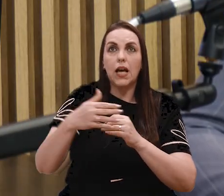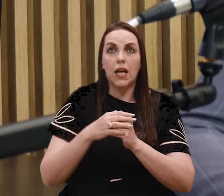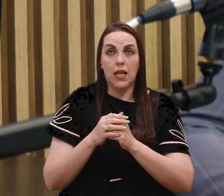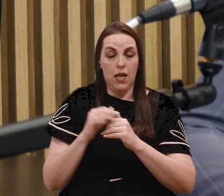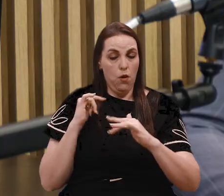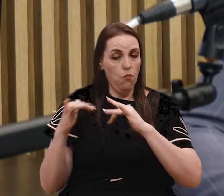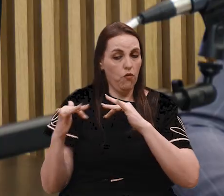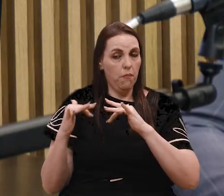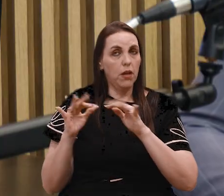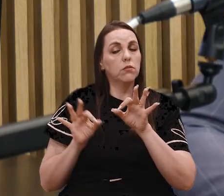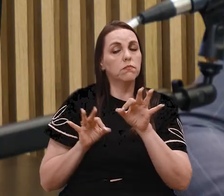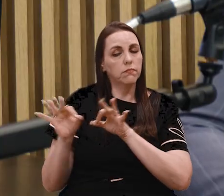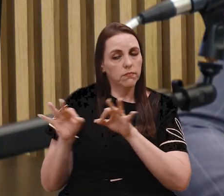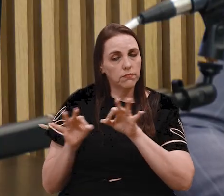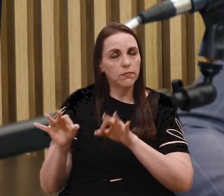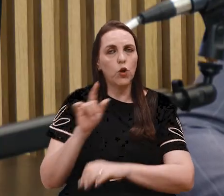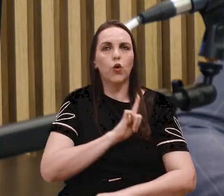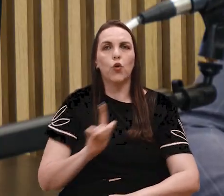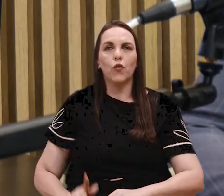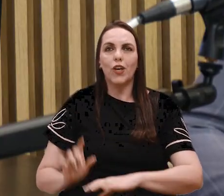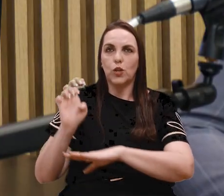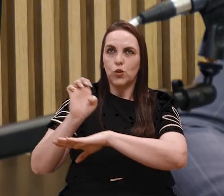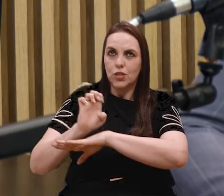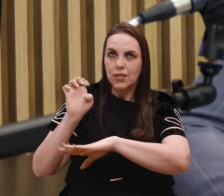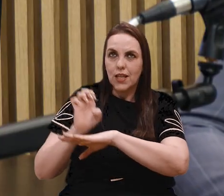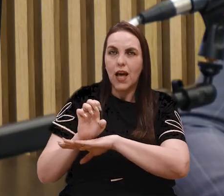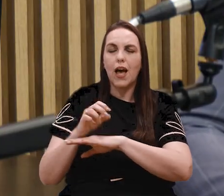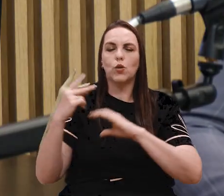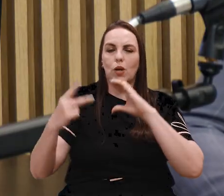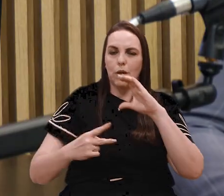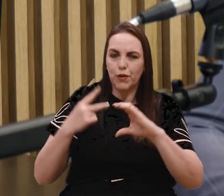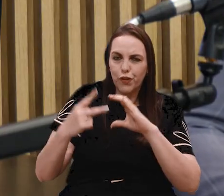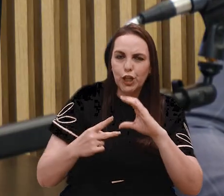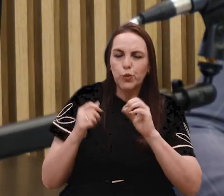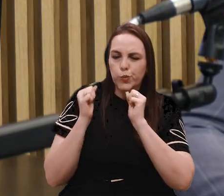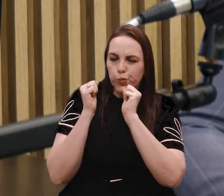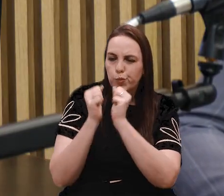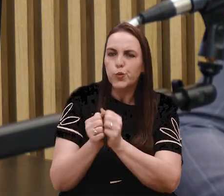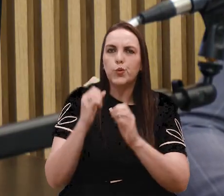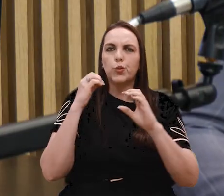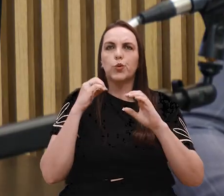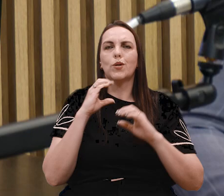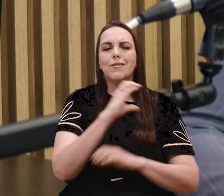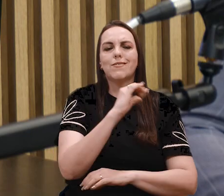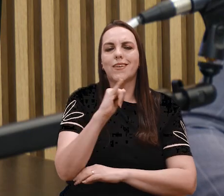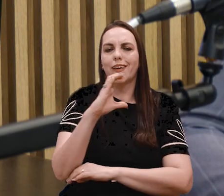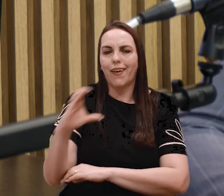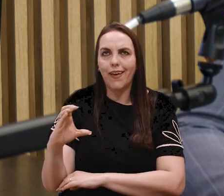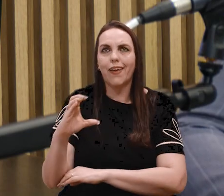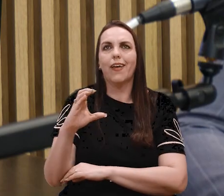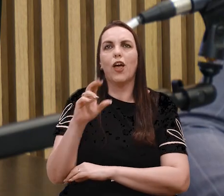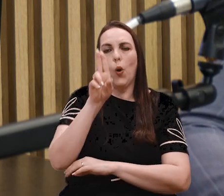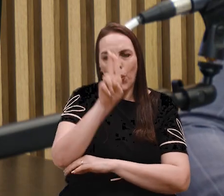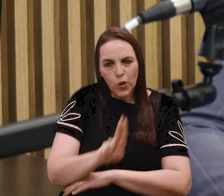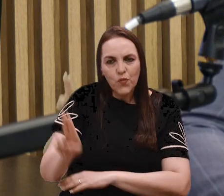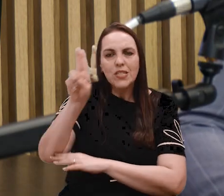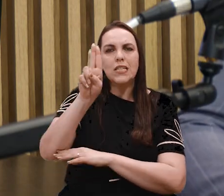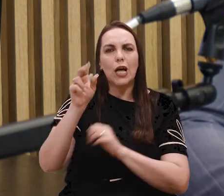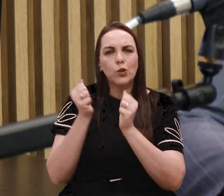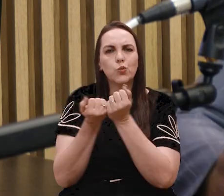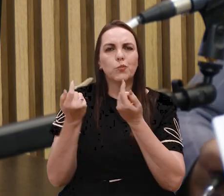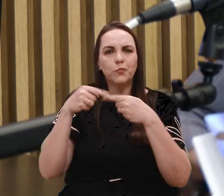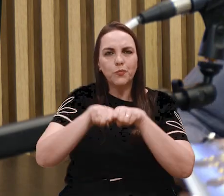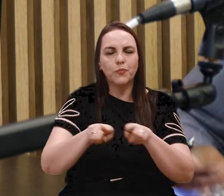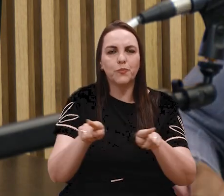estado, com monitoramento da Câmara, né, com toda, né, com a SIC, com as universidades, com esse estudo, e a gente vê